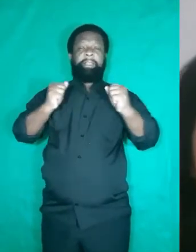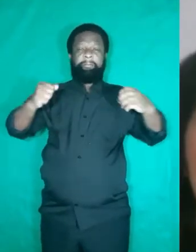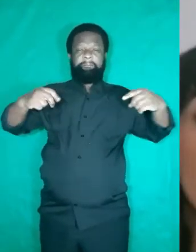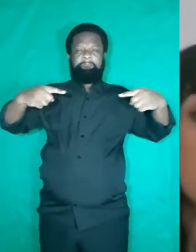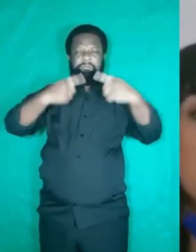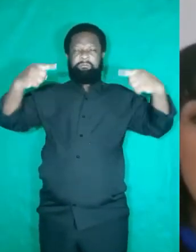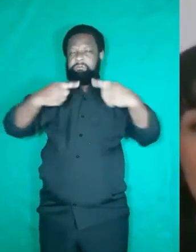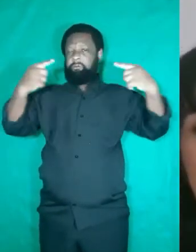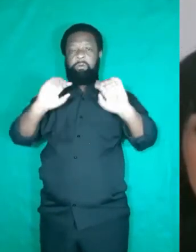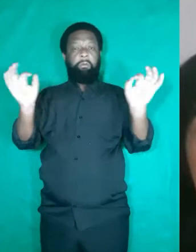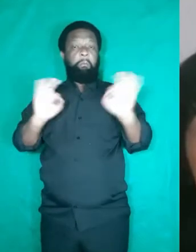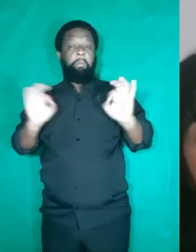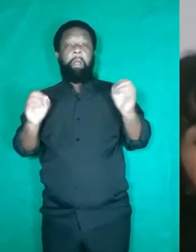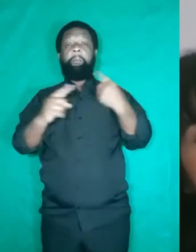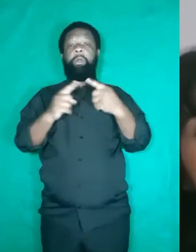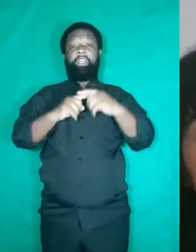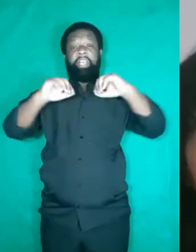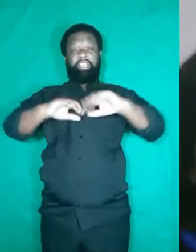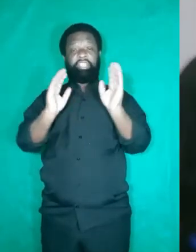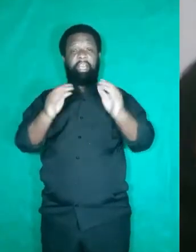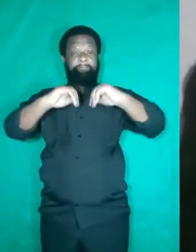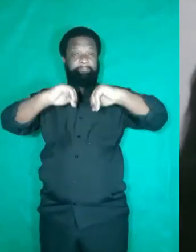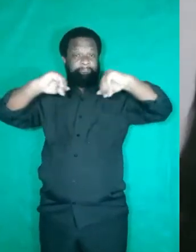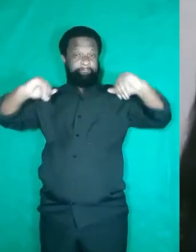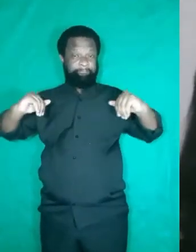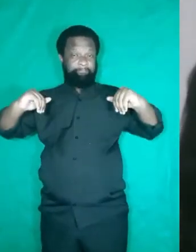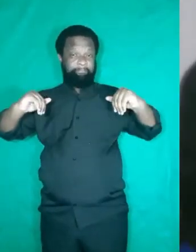ameniza a repulsão que existe entre